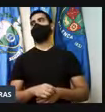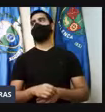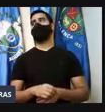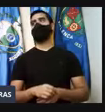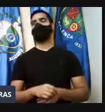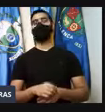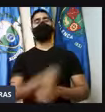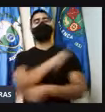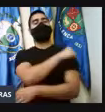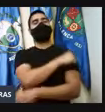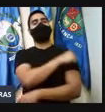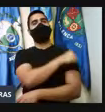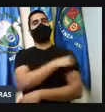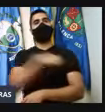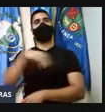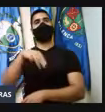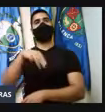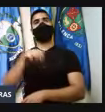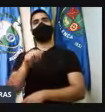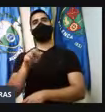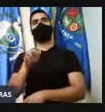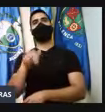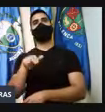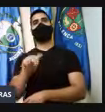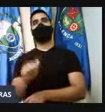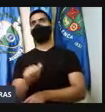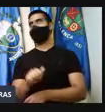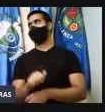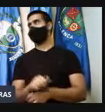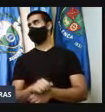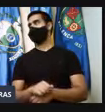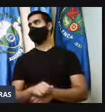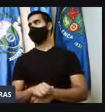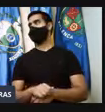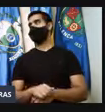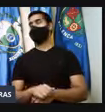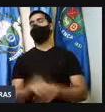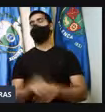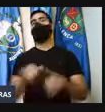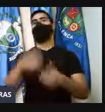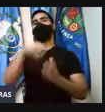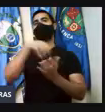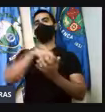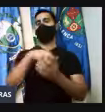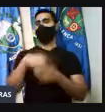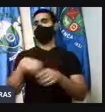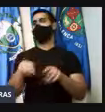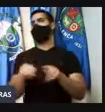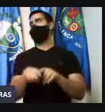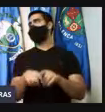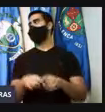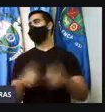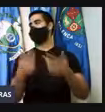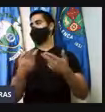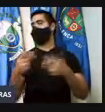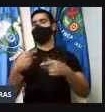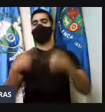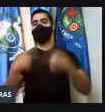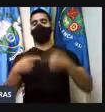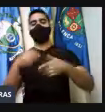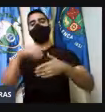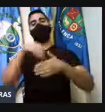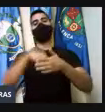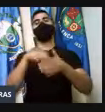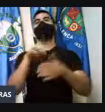municipal à enfermeira Mariana Naves Costa, chefe da UBS do Centro, dando ainda outras providências. Discussão única e